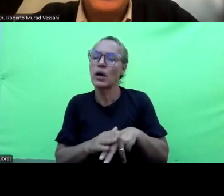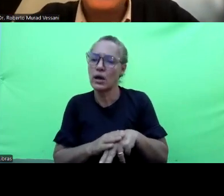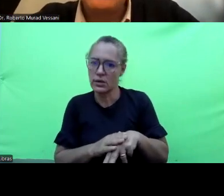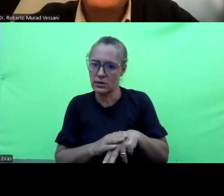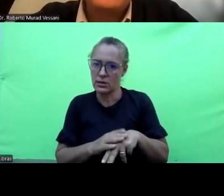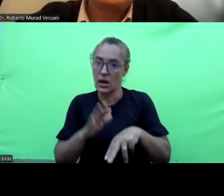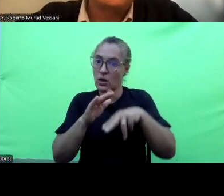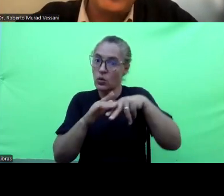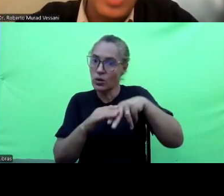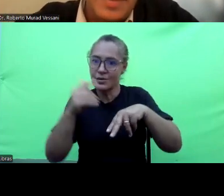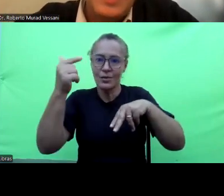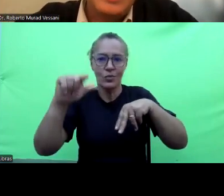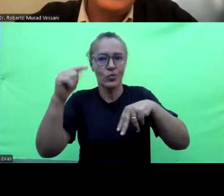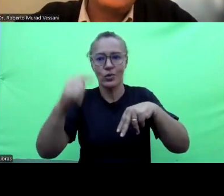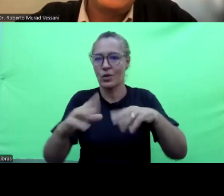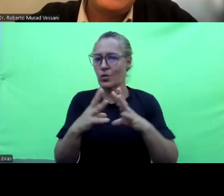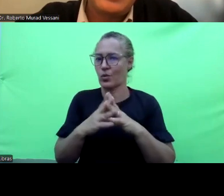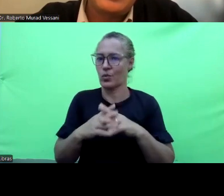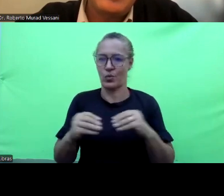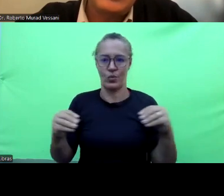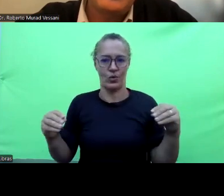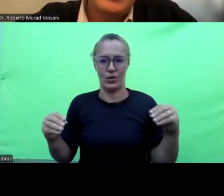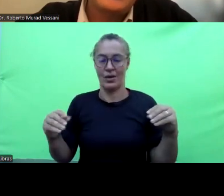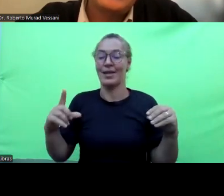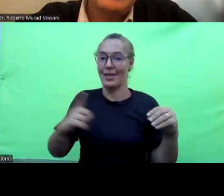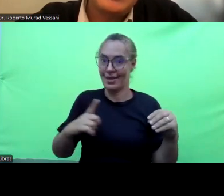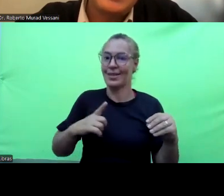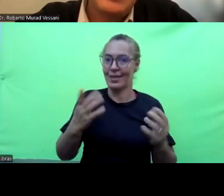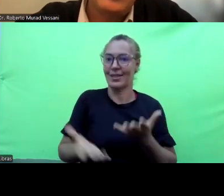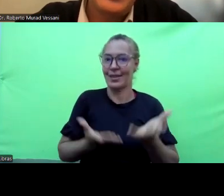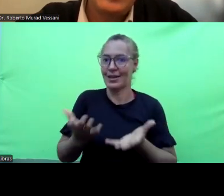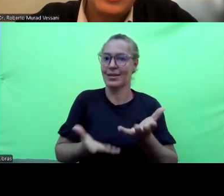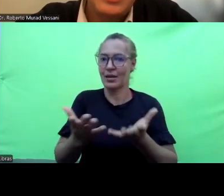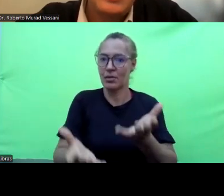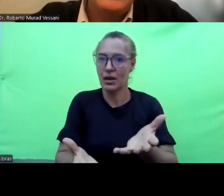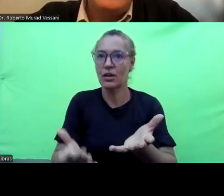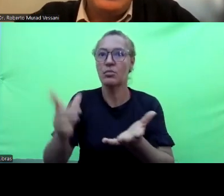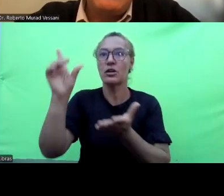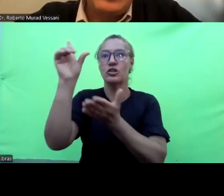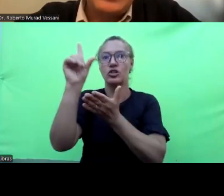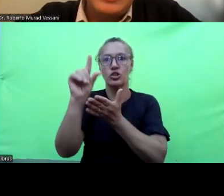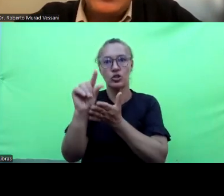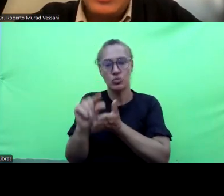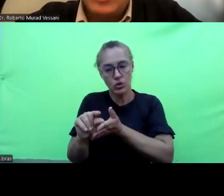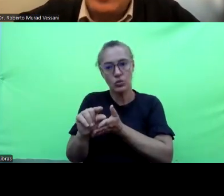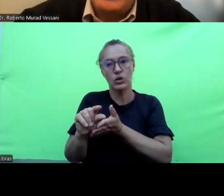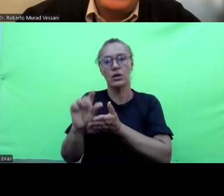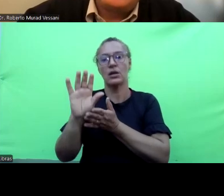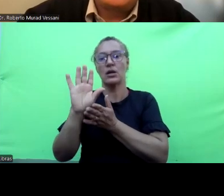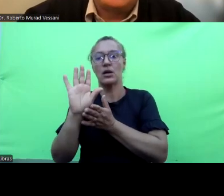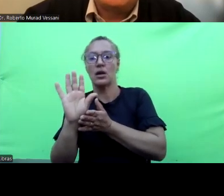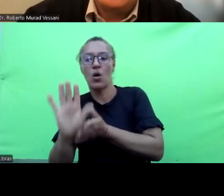doença, ela não tem cura, né? Ela tem tratamento para estabilizar ou reduzir a velocidade da